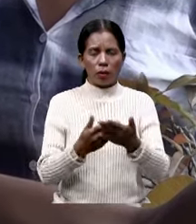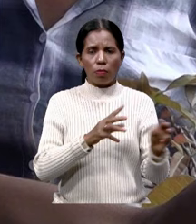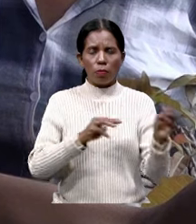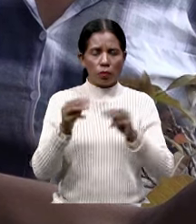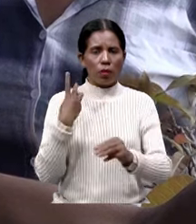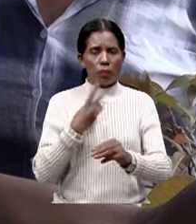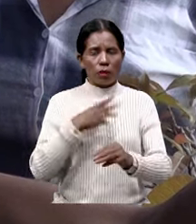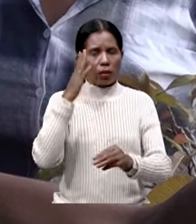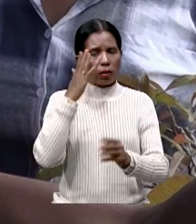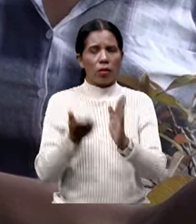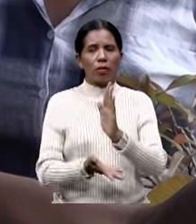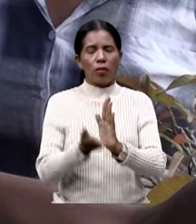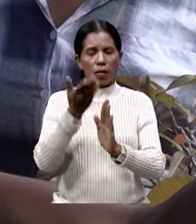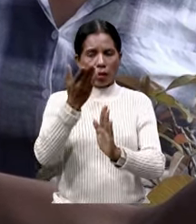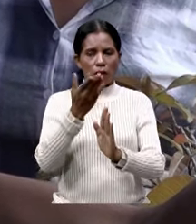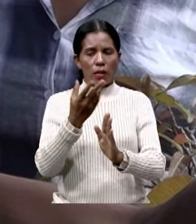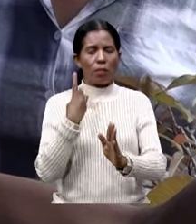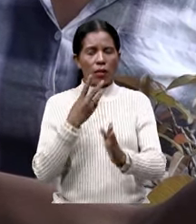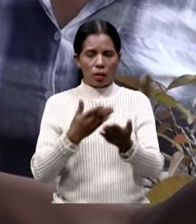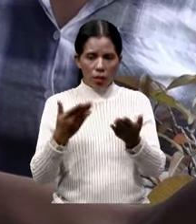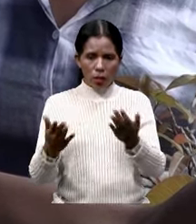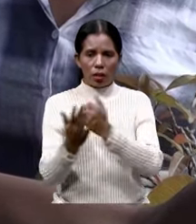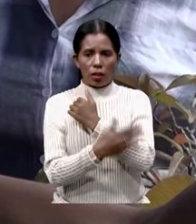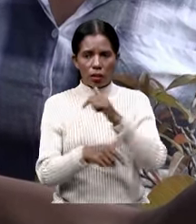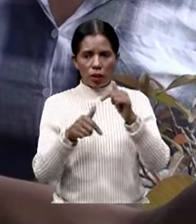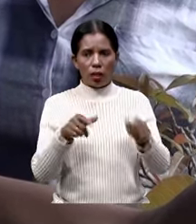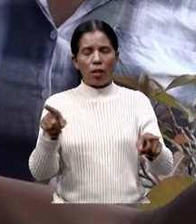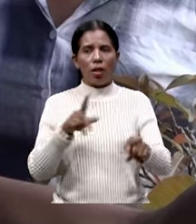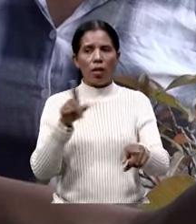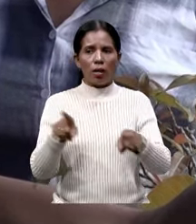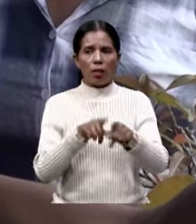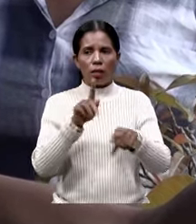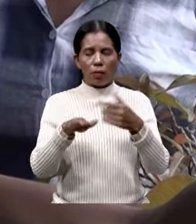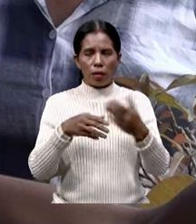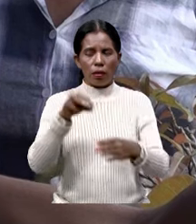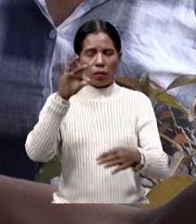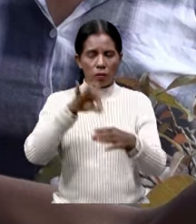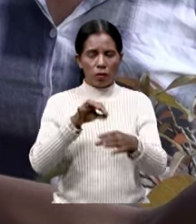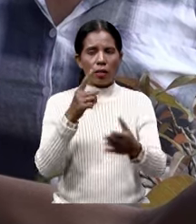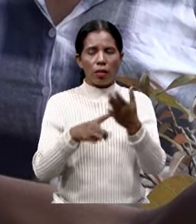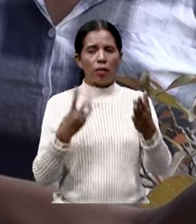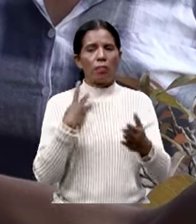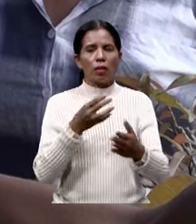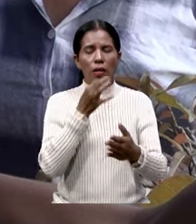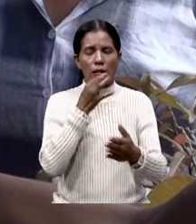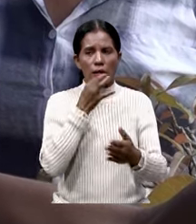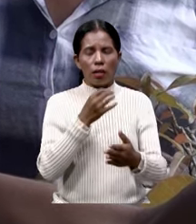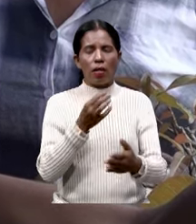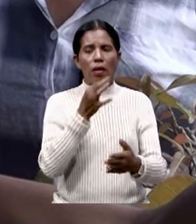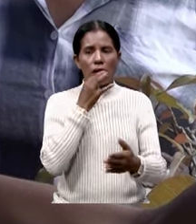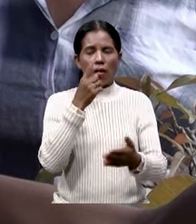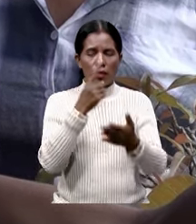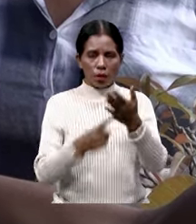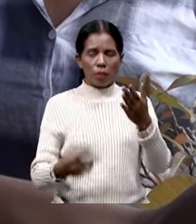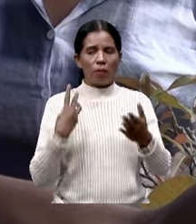no hasai produtividade railaran a nesta é mais outro dia encata cuida saída mais itaha no hansa ida ma ita